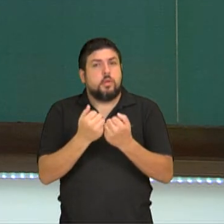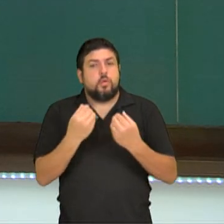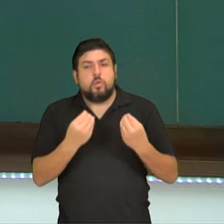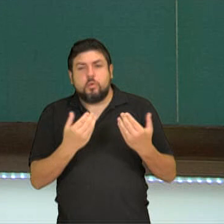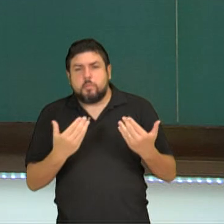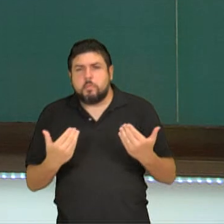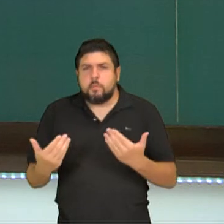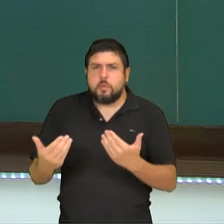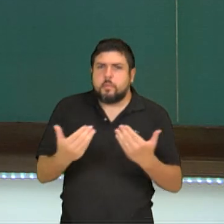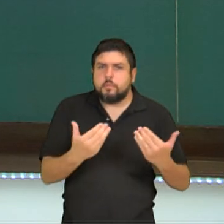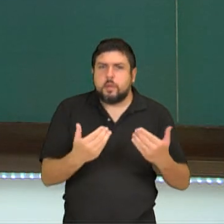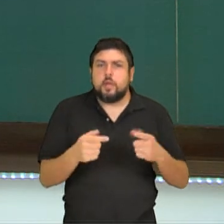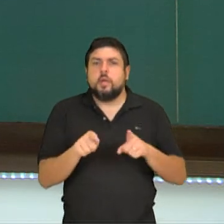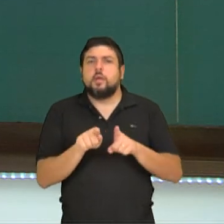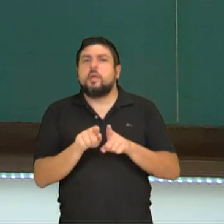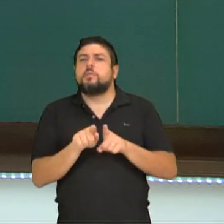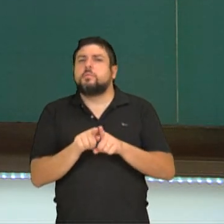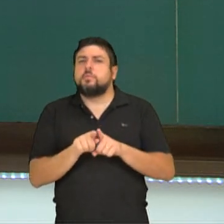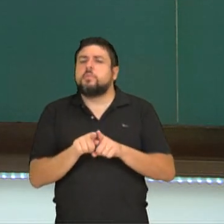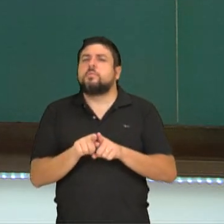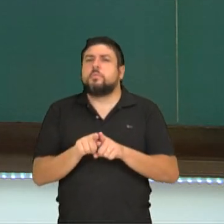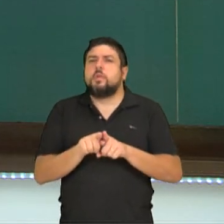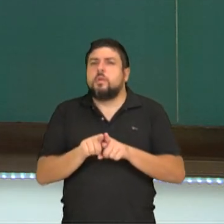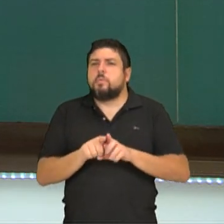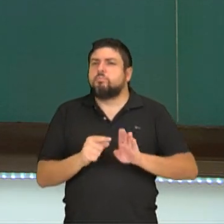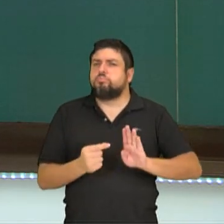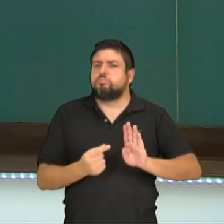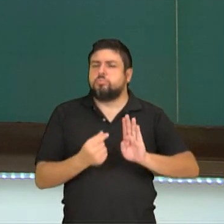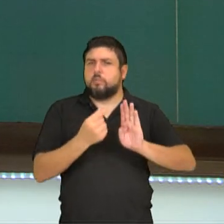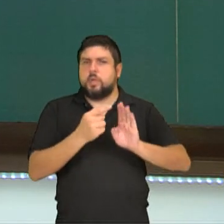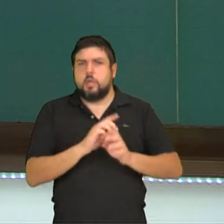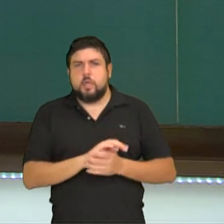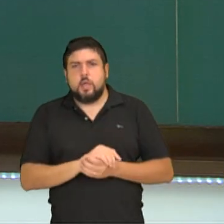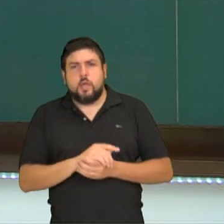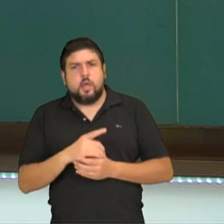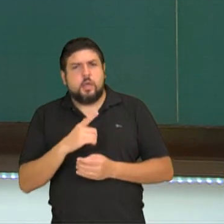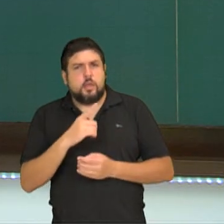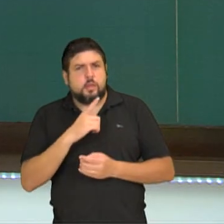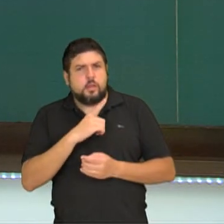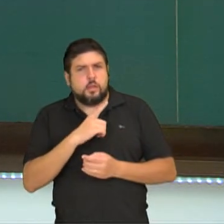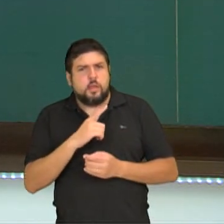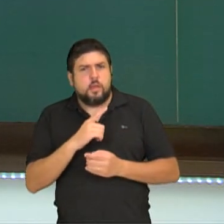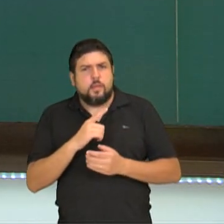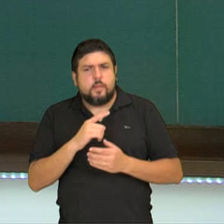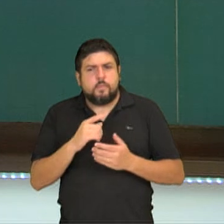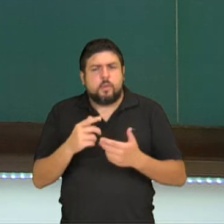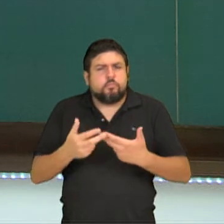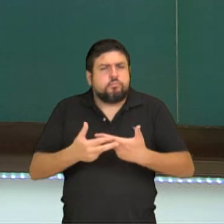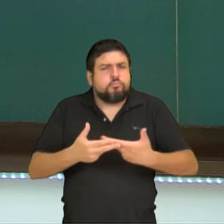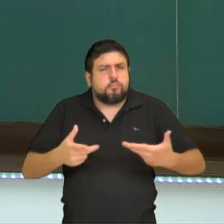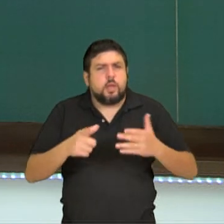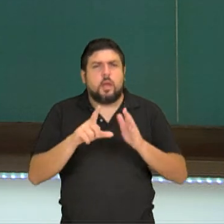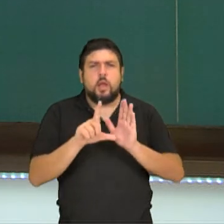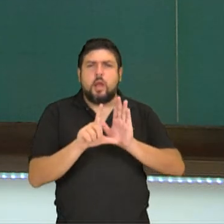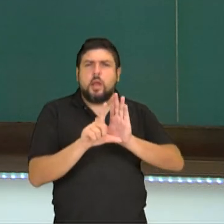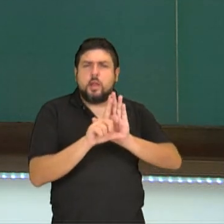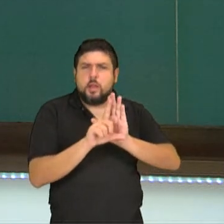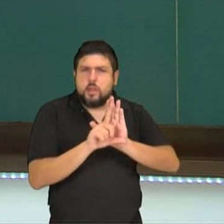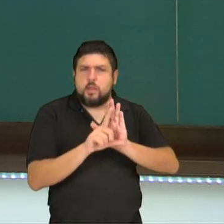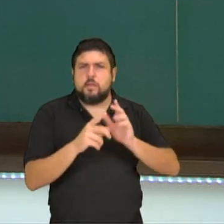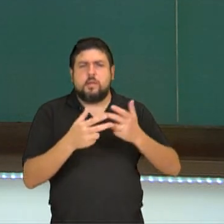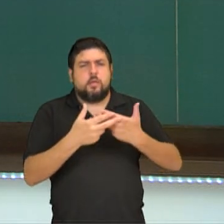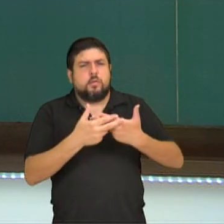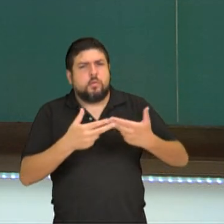mais burocrático. Então, nesse momento, a gente vai ter muita questão burocrática envolvendo as leis, os magistrados,